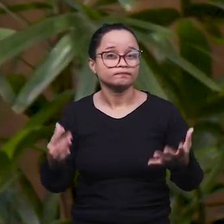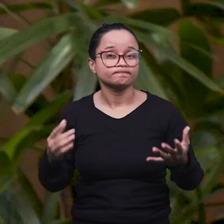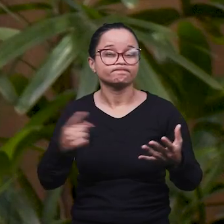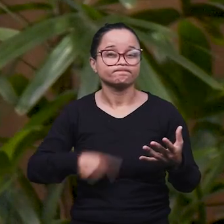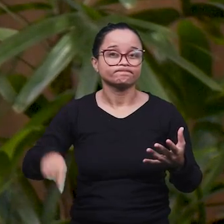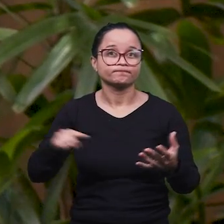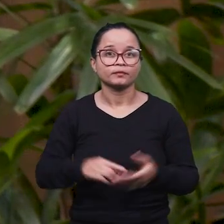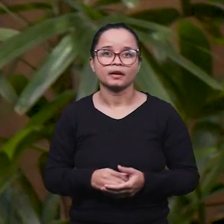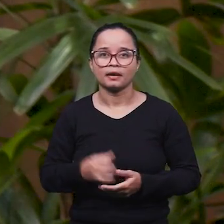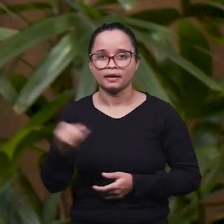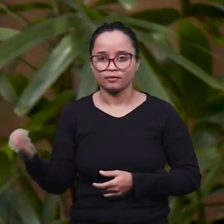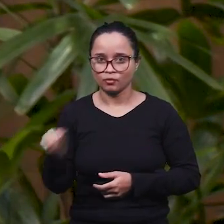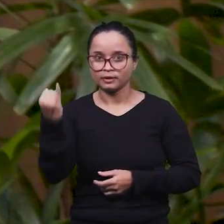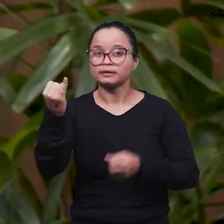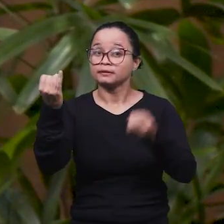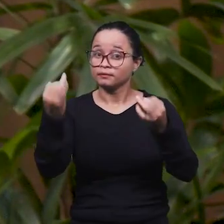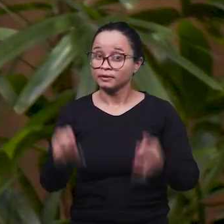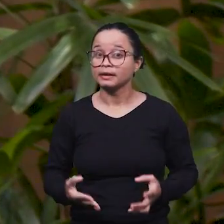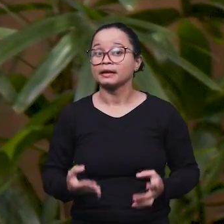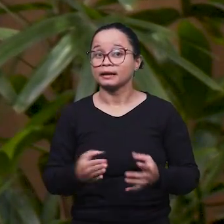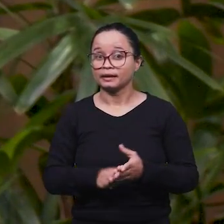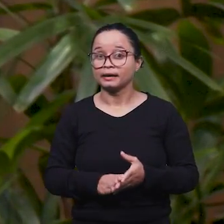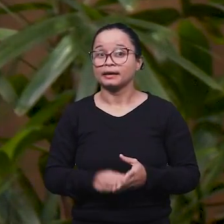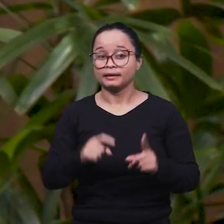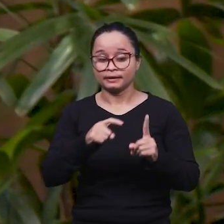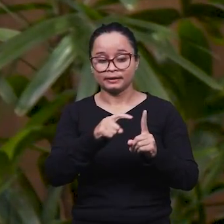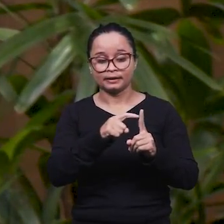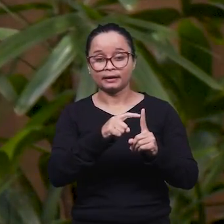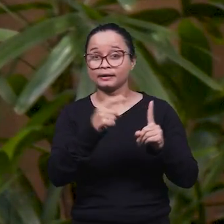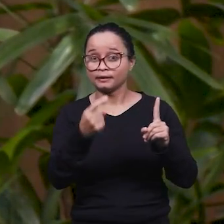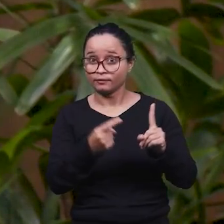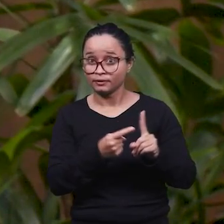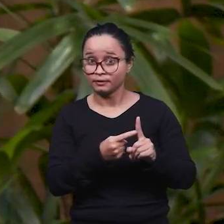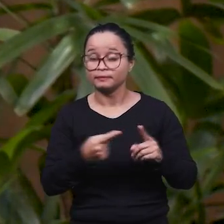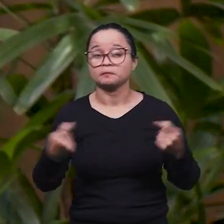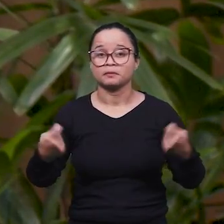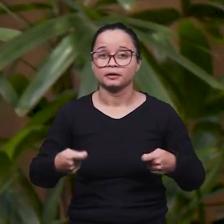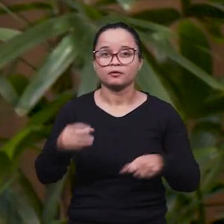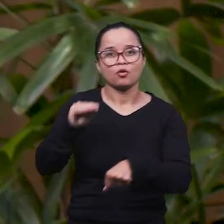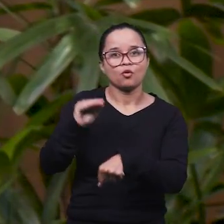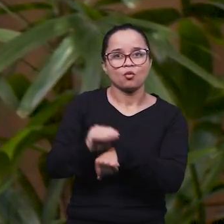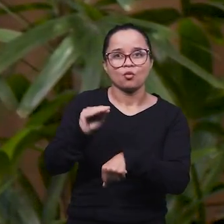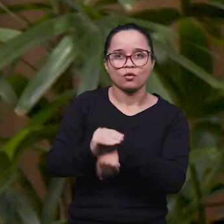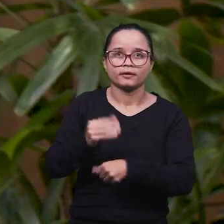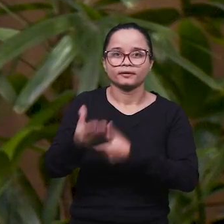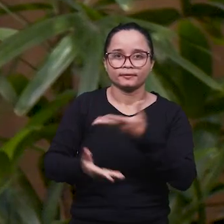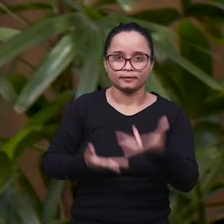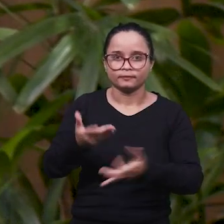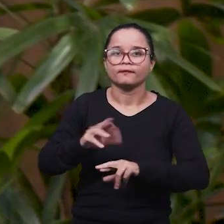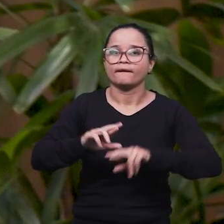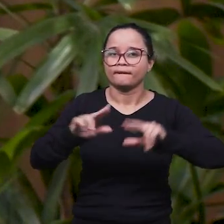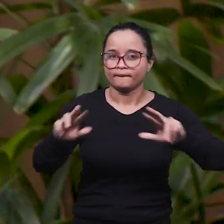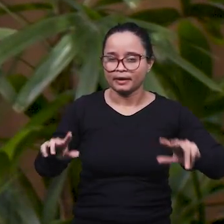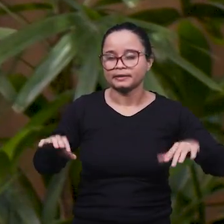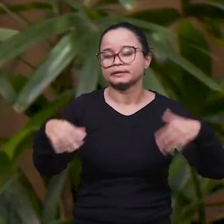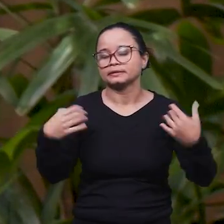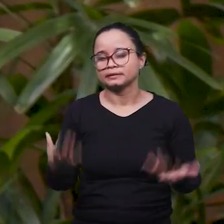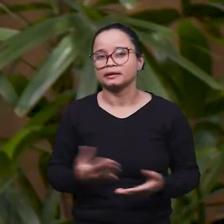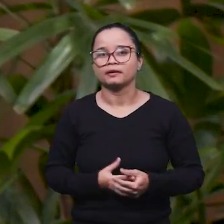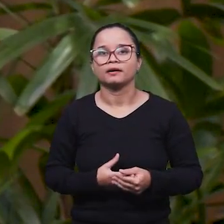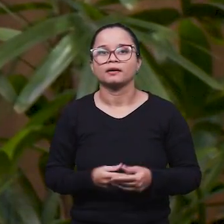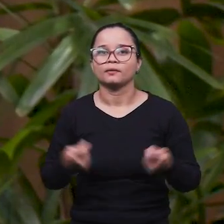que a gestação em si, ela tem muitas situações que precisam de cuidados, né? E é necessário